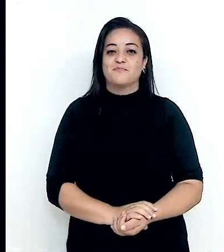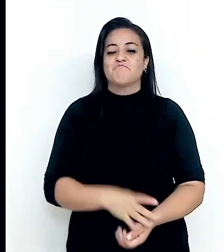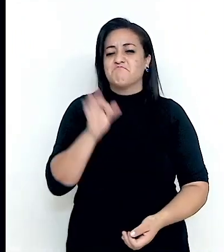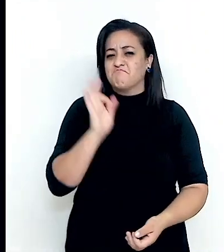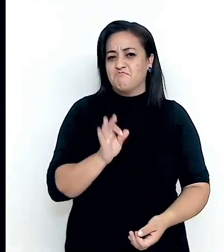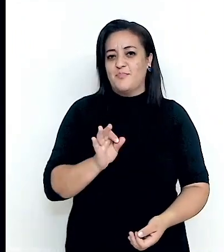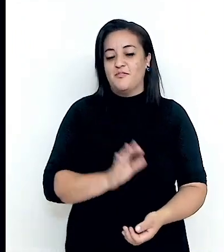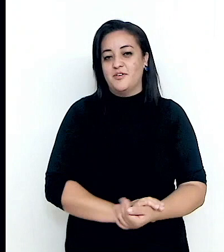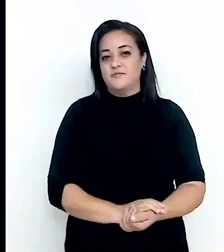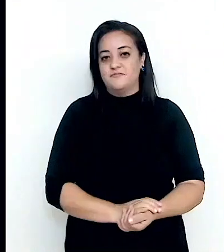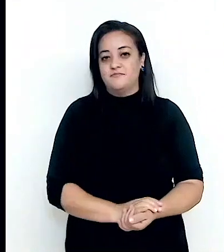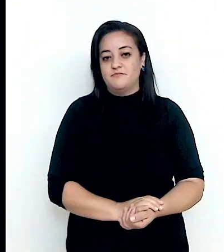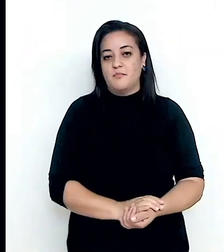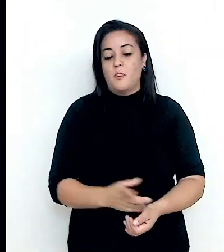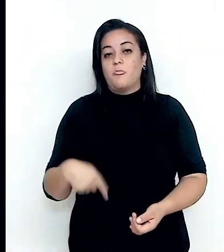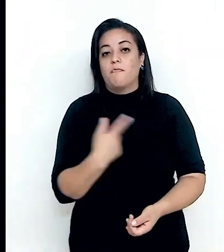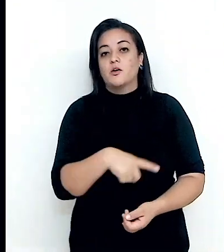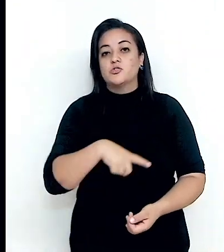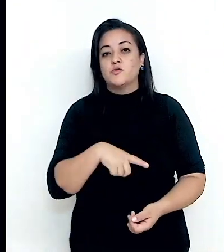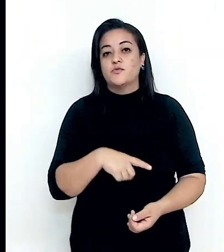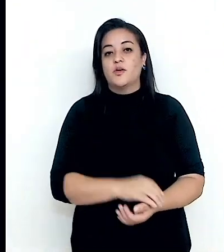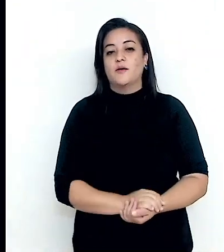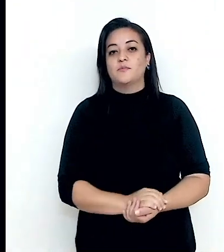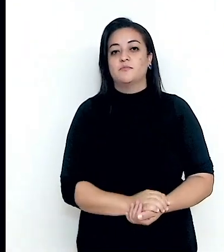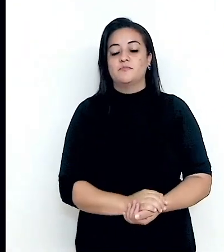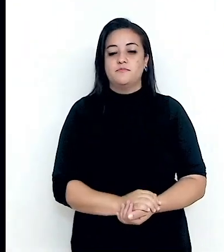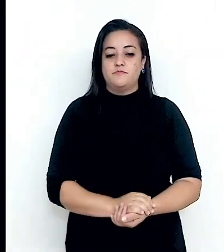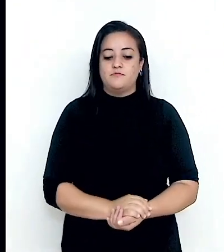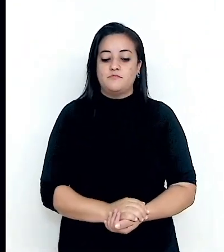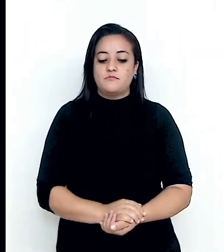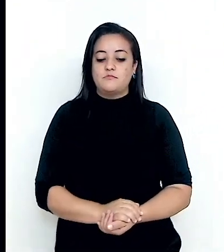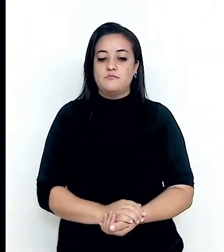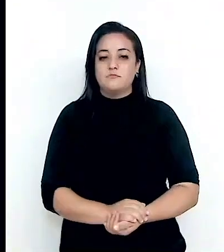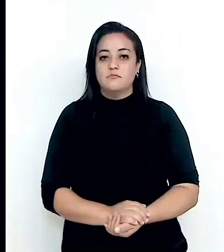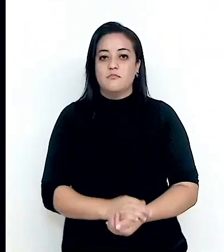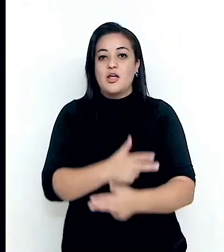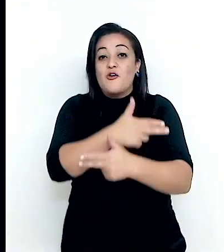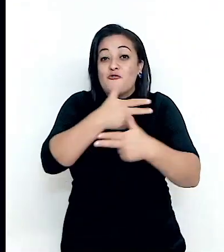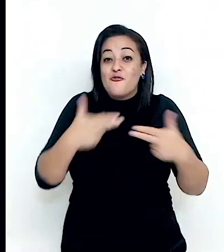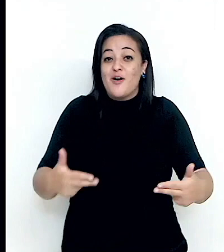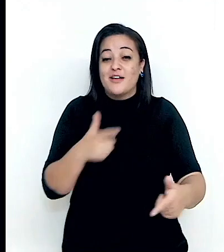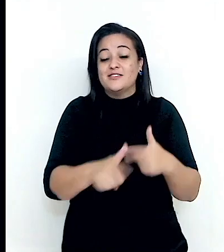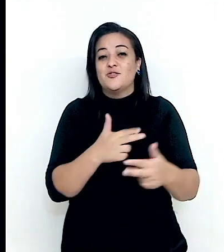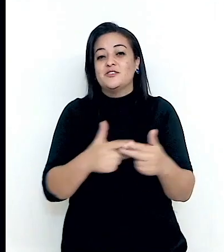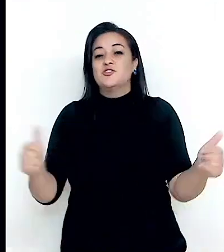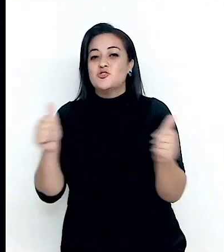Perfeito. Ah, aí nós tivemos uma convergência de fatores, né? Nós